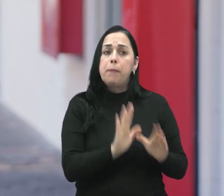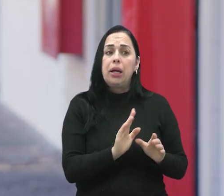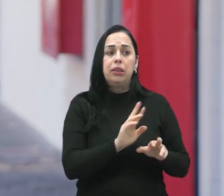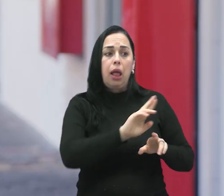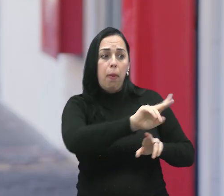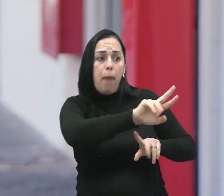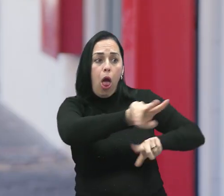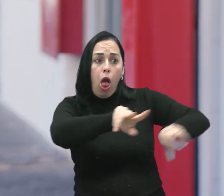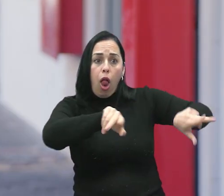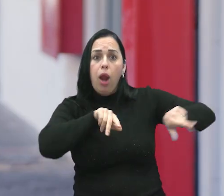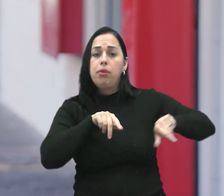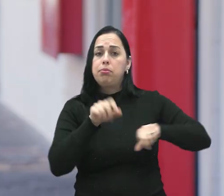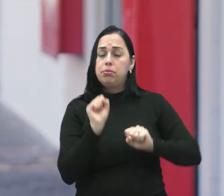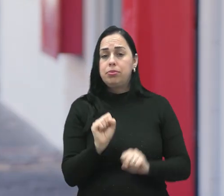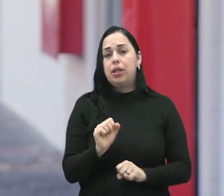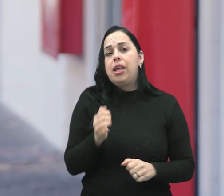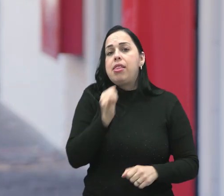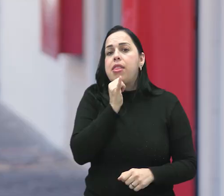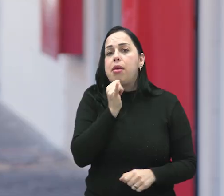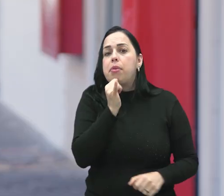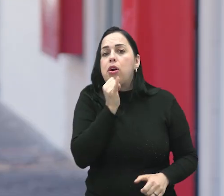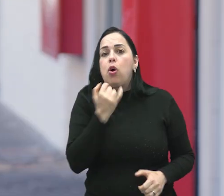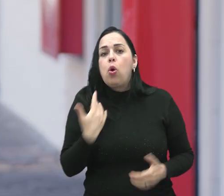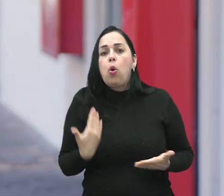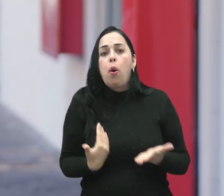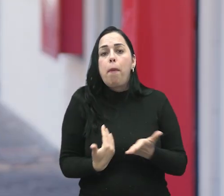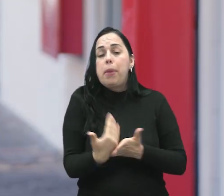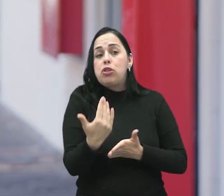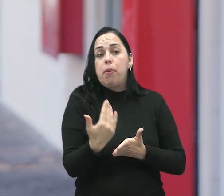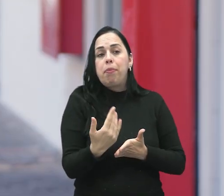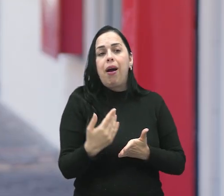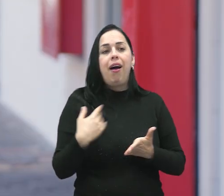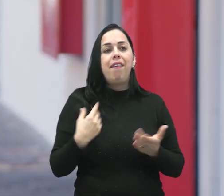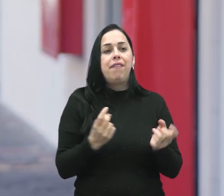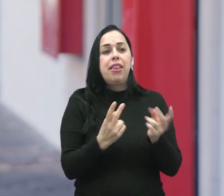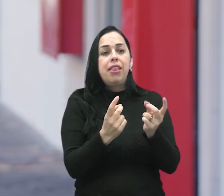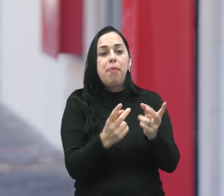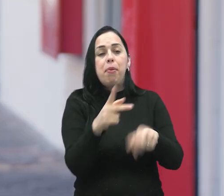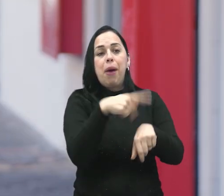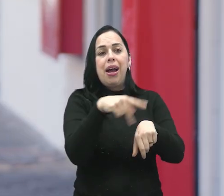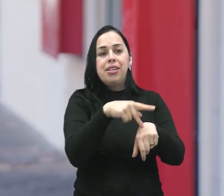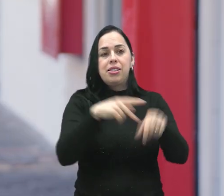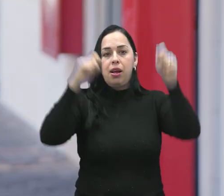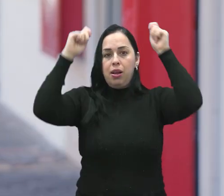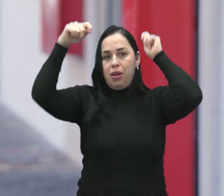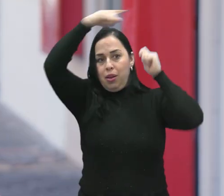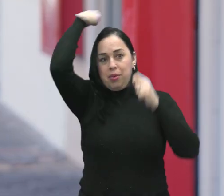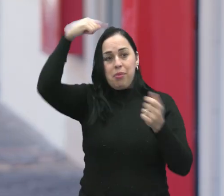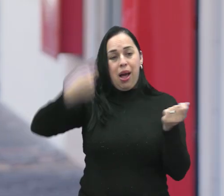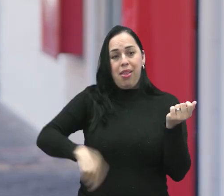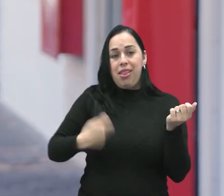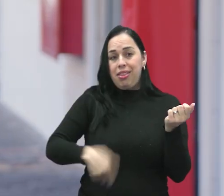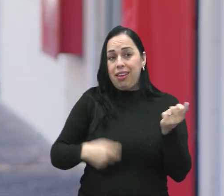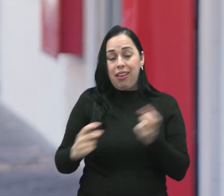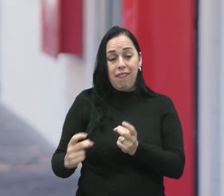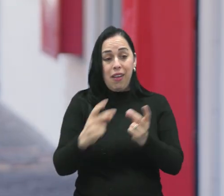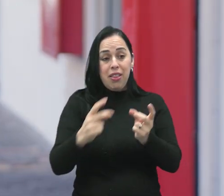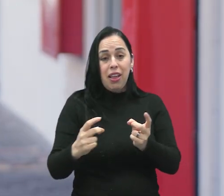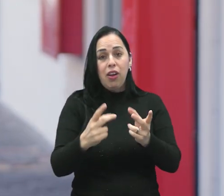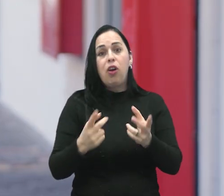que diversificar mais. Então, por exemplo, agora já começaram a vender para o México. Eles estavam aumentando, mas não